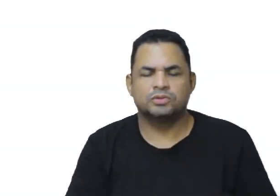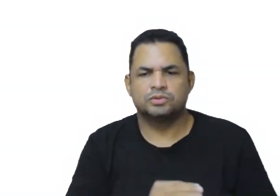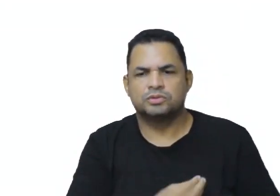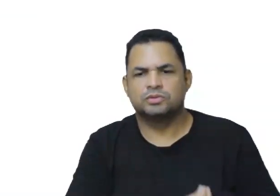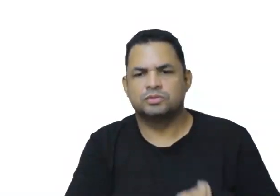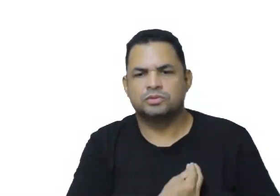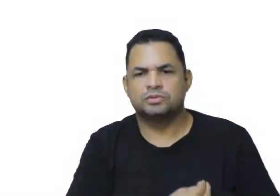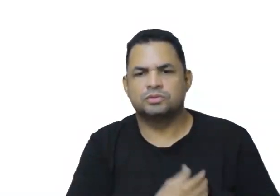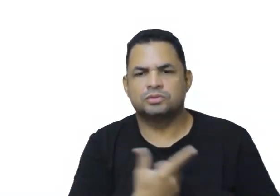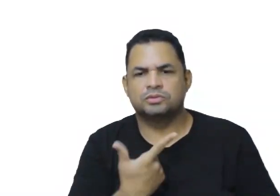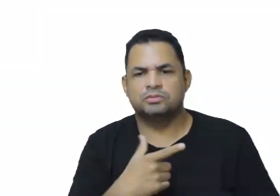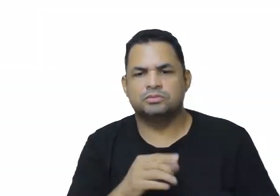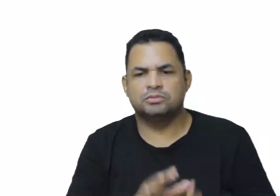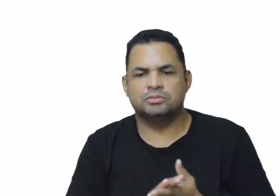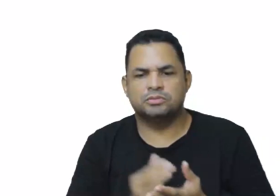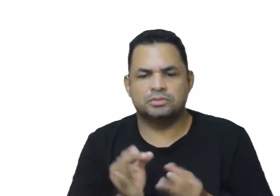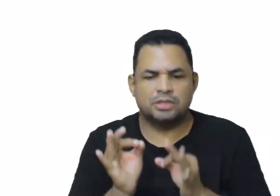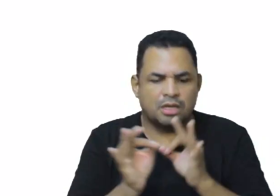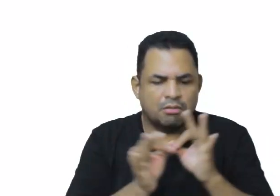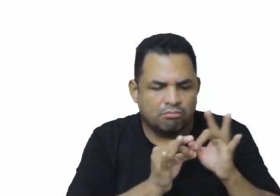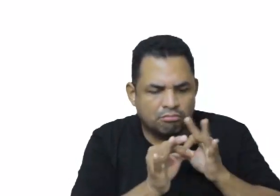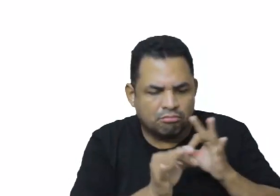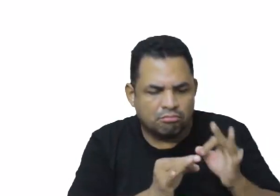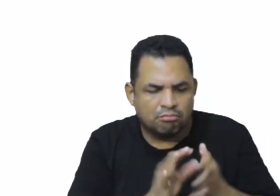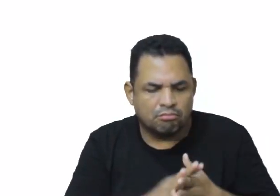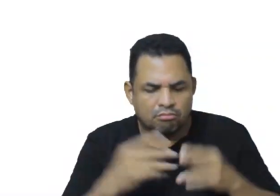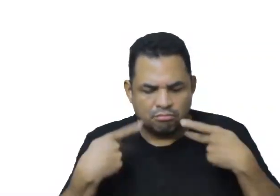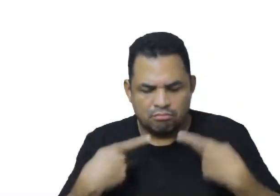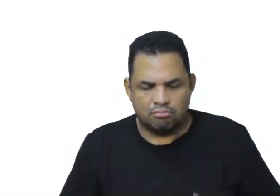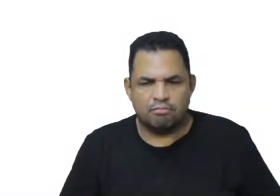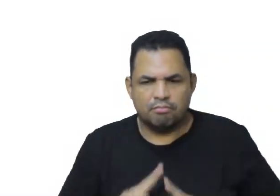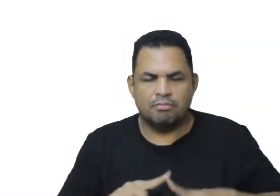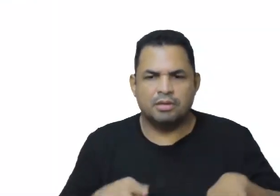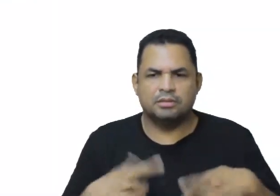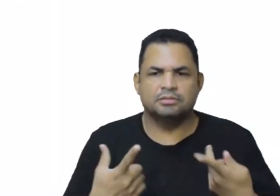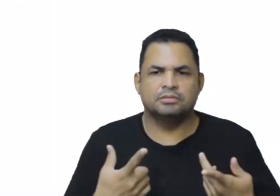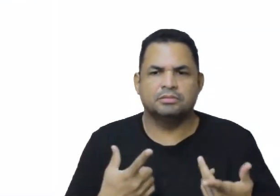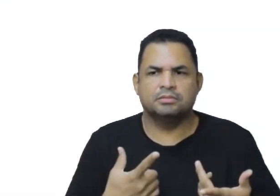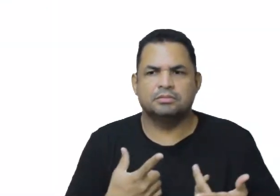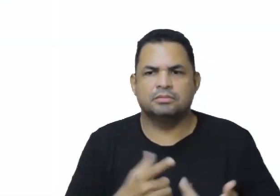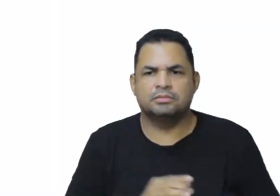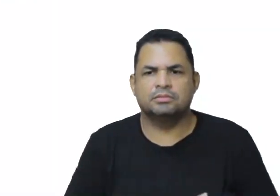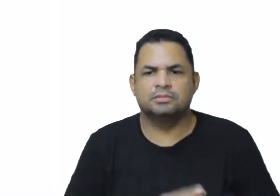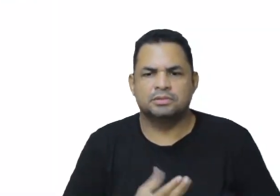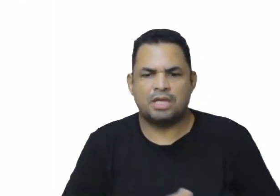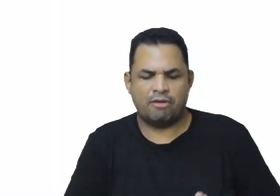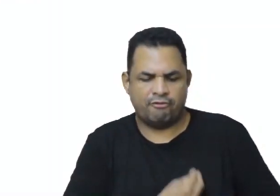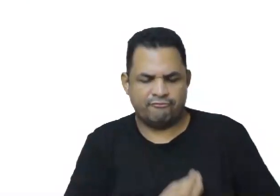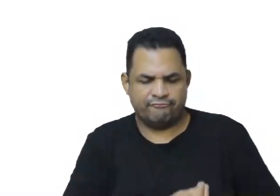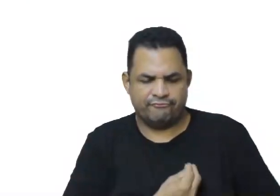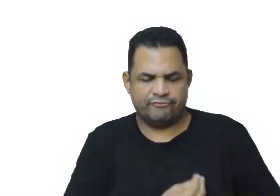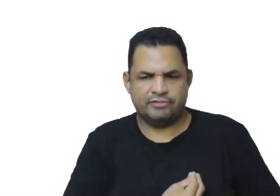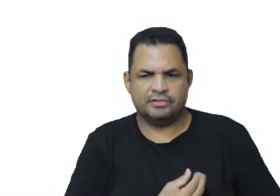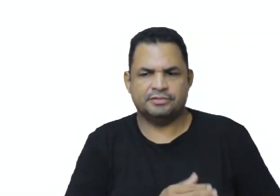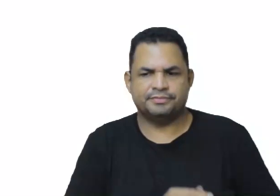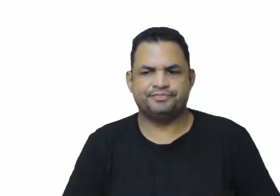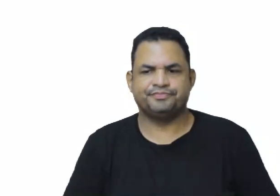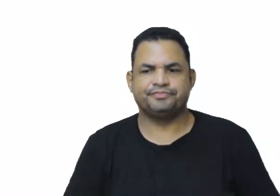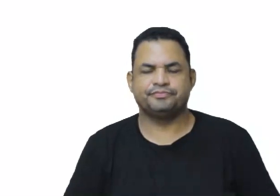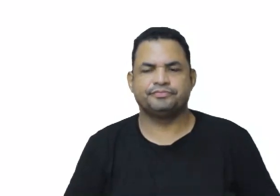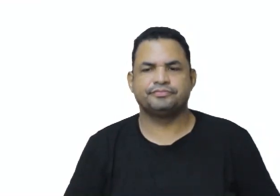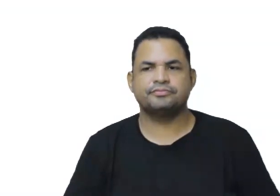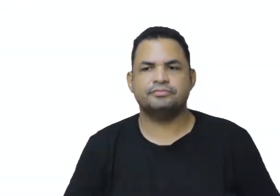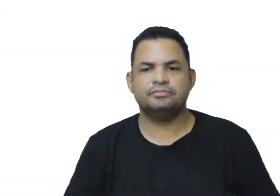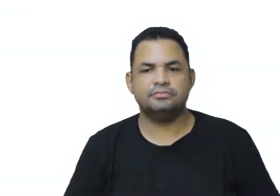Ele ainda não tem um formato de ser humano, mas já tem um formato de um ser vivo, né? Que já não é